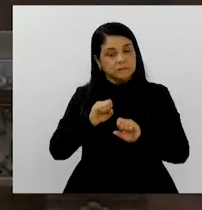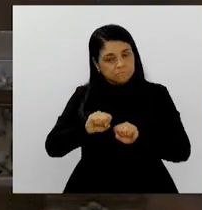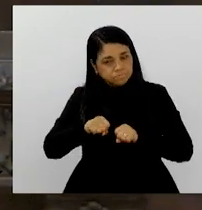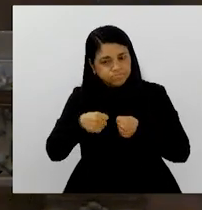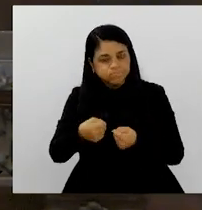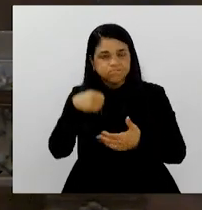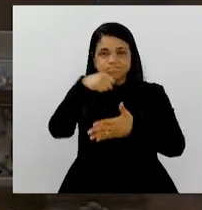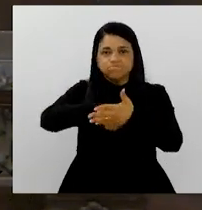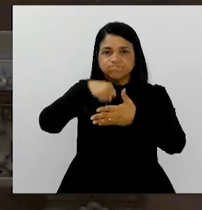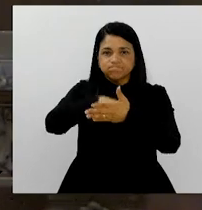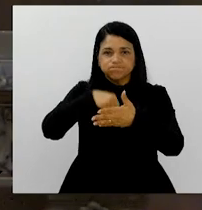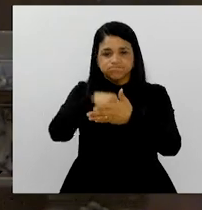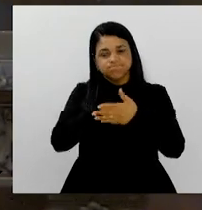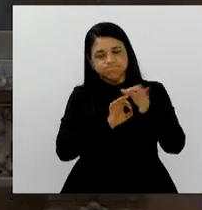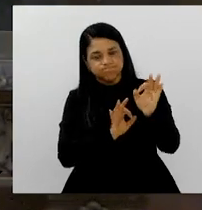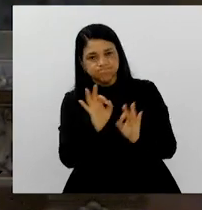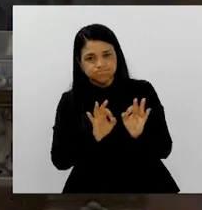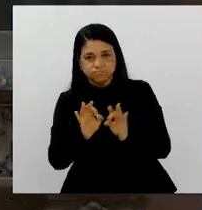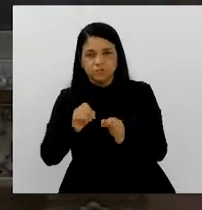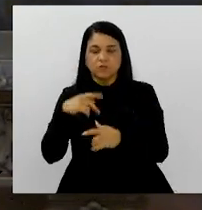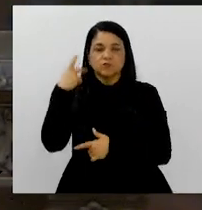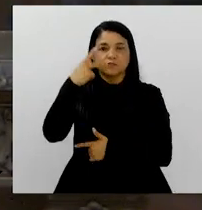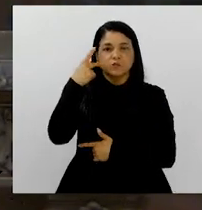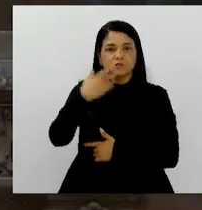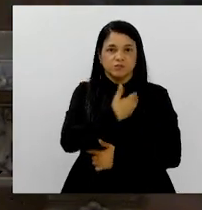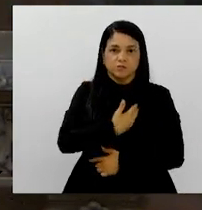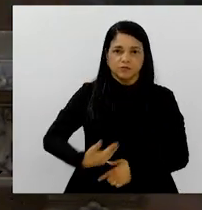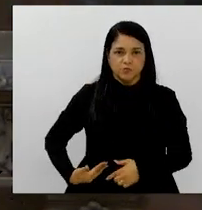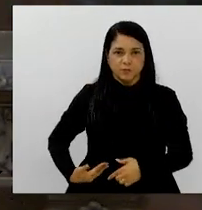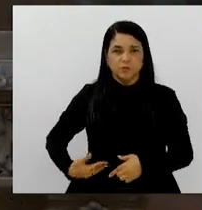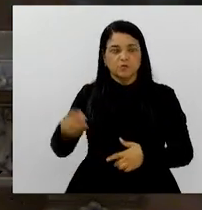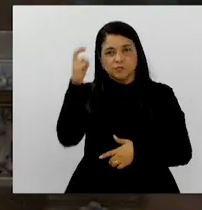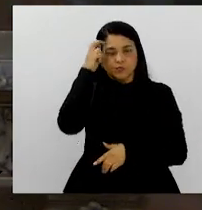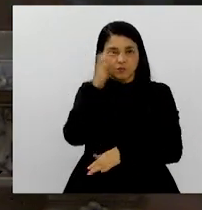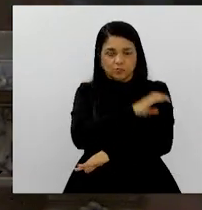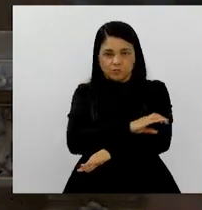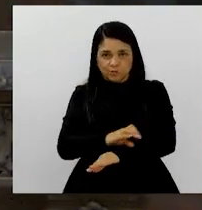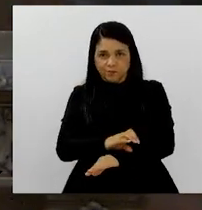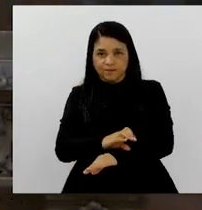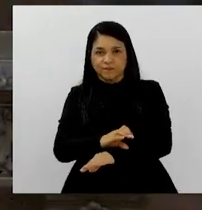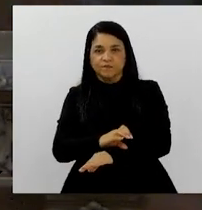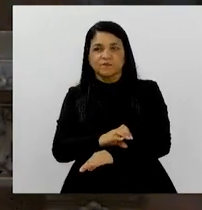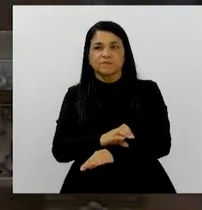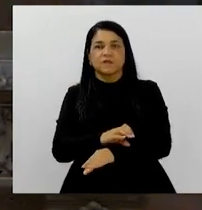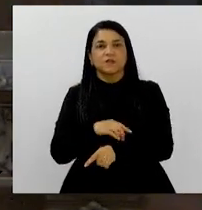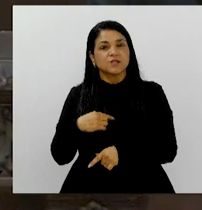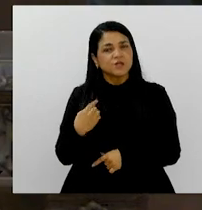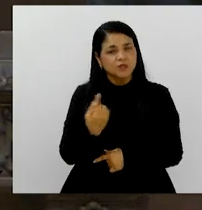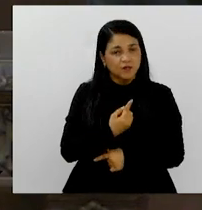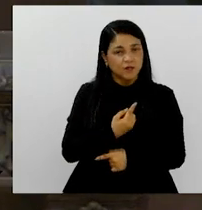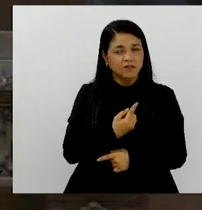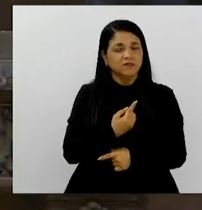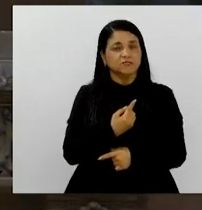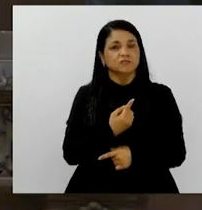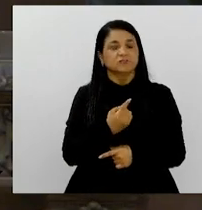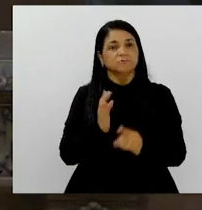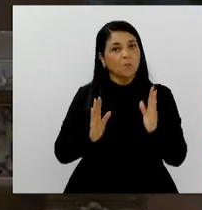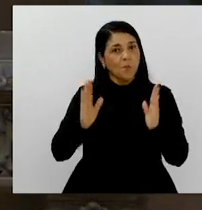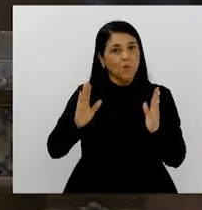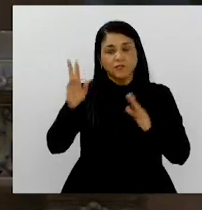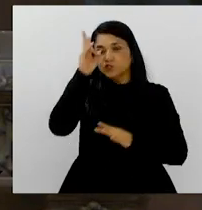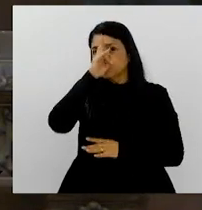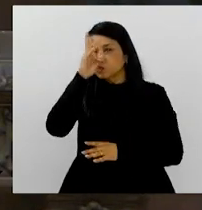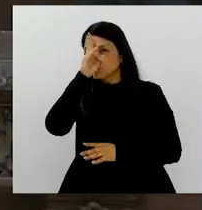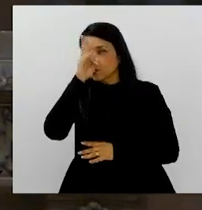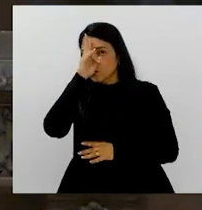na formulação das políticas públicas culturais. A gente está num tempo histórico onde